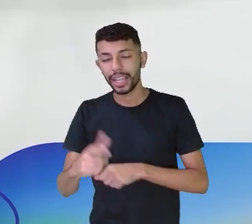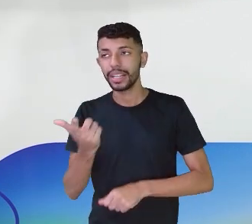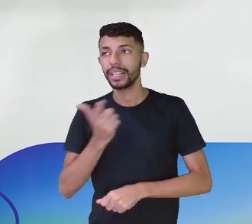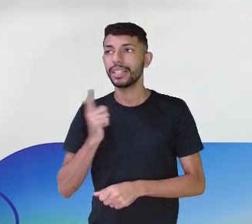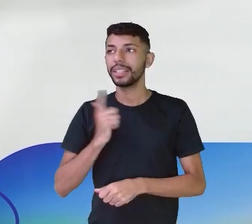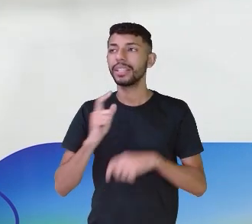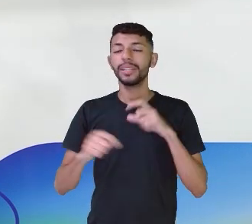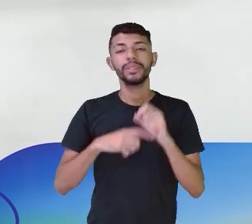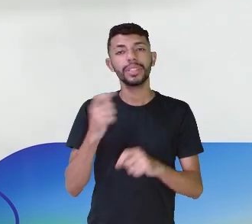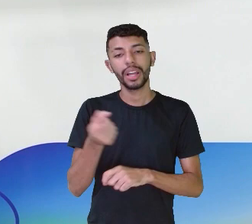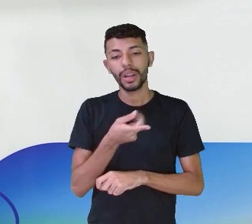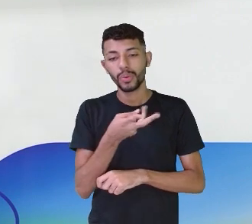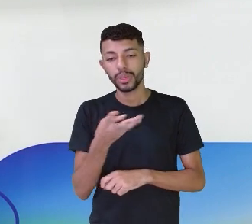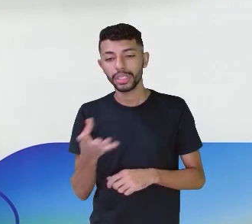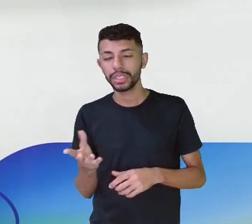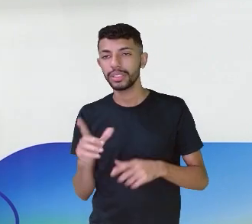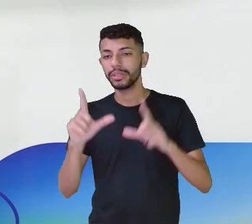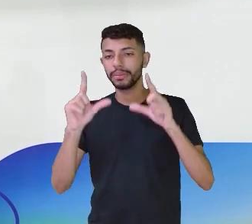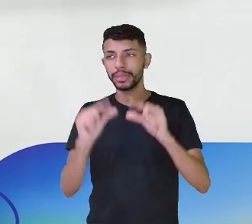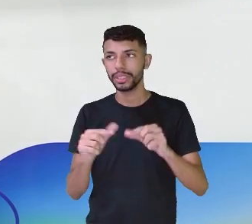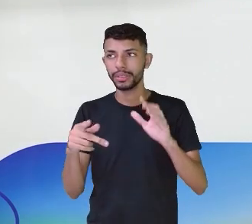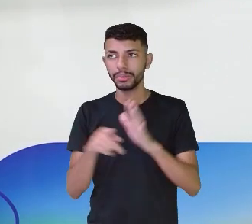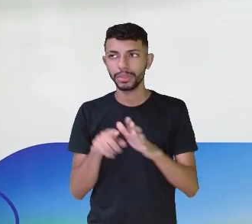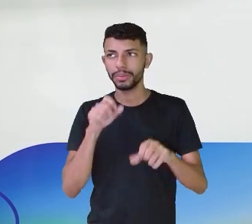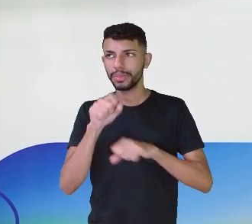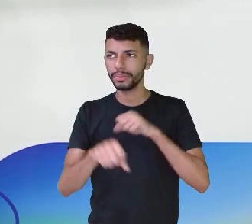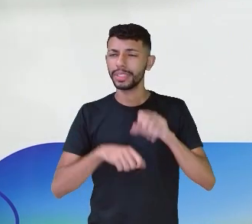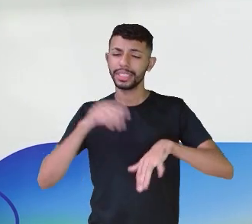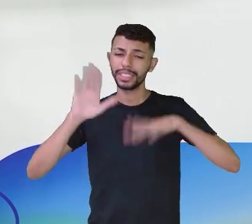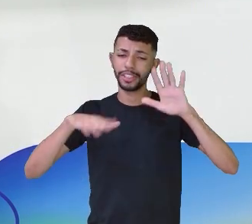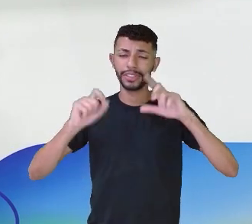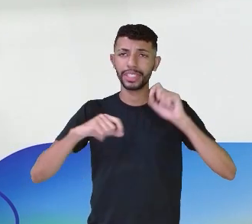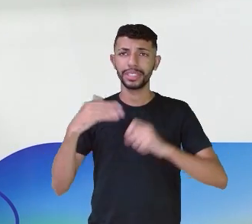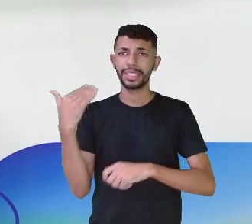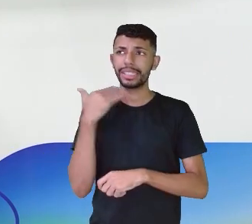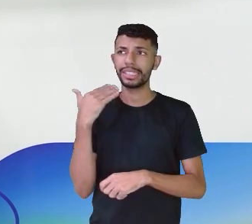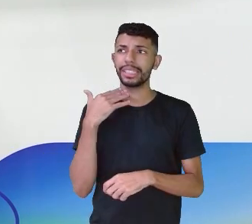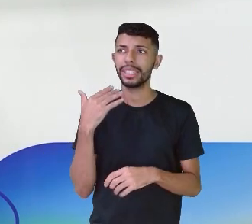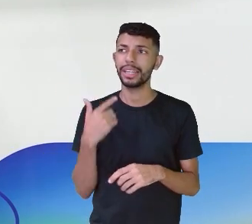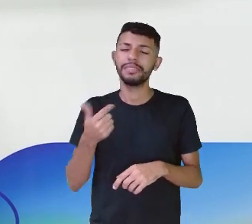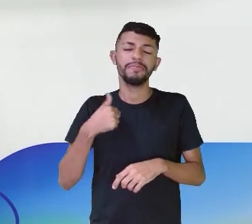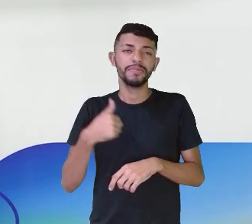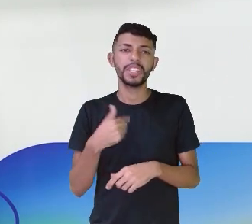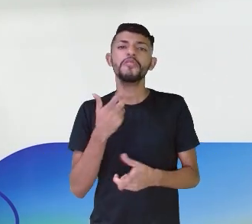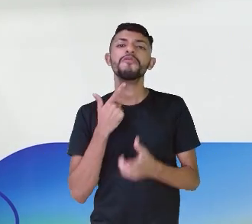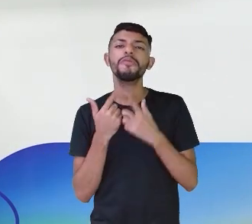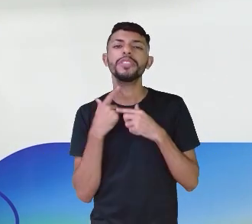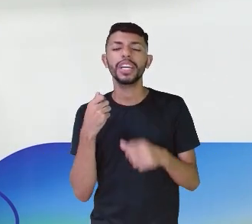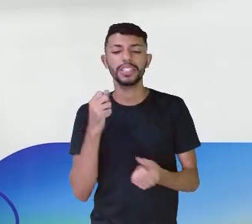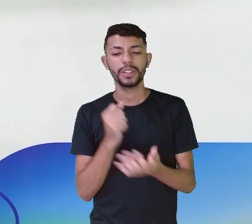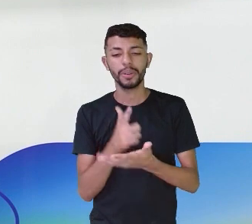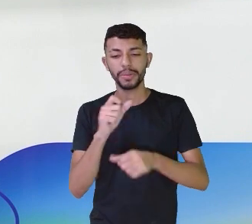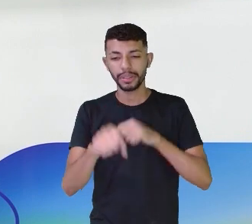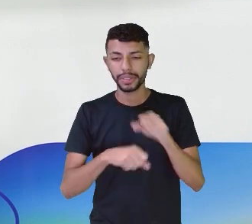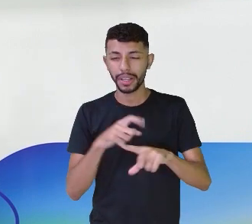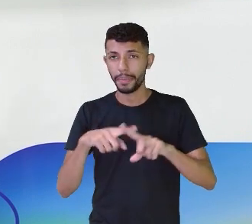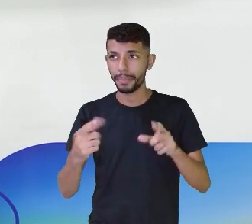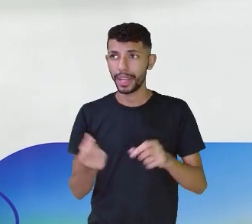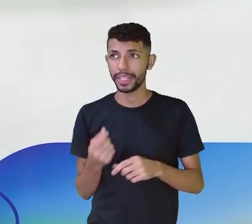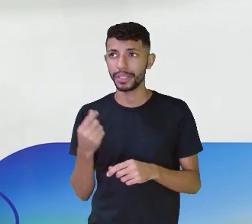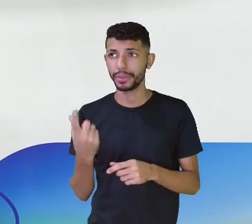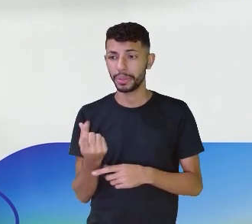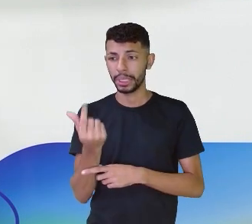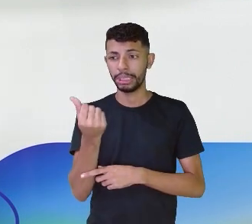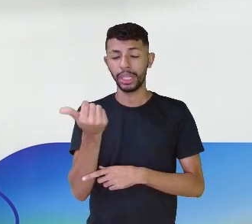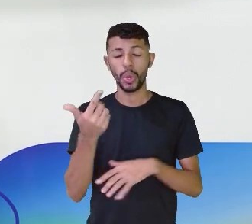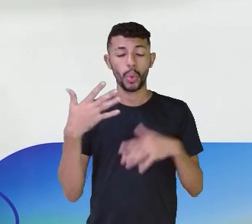de brinquedos foi a bicicleta. Será que é porque tá caro? Eu, inclusive, queria comprar uma bicicleta para mim, mas o preço não está muito